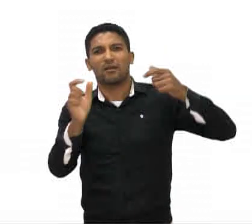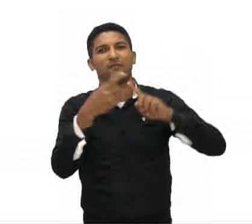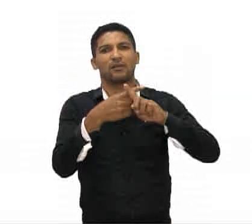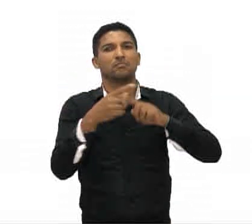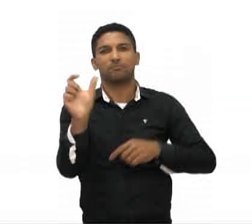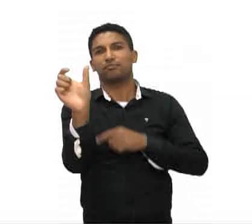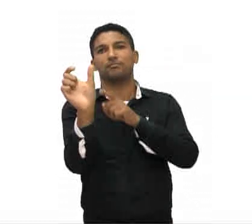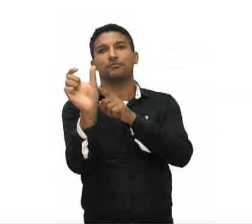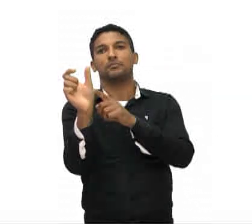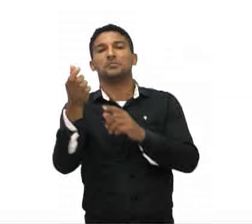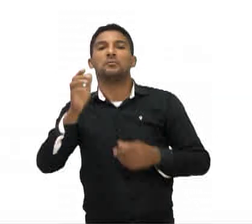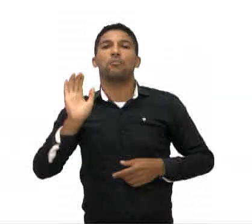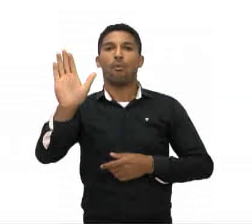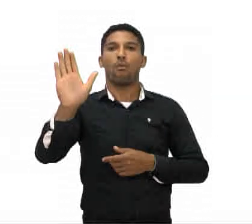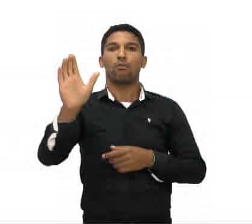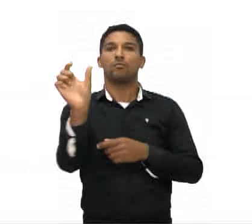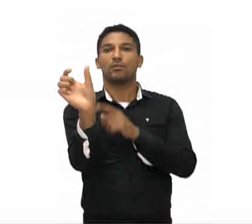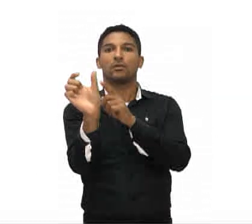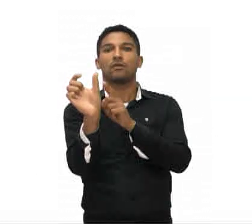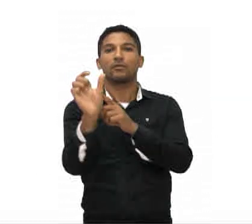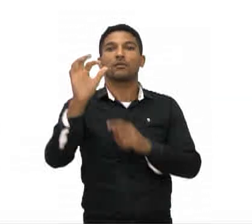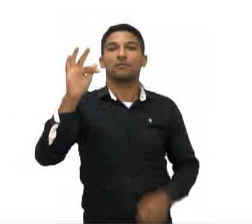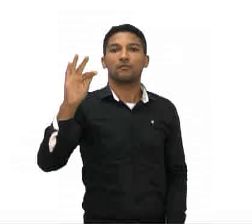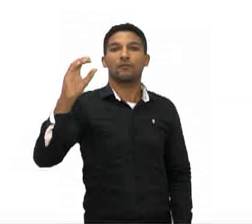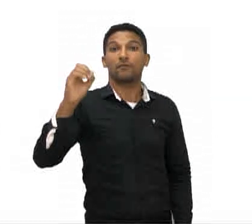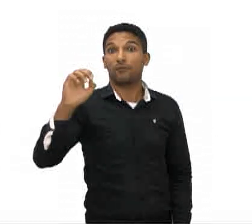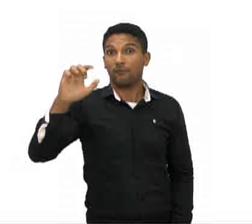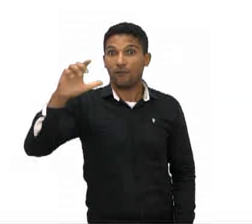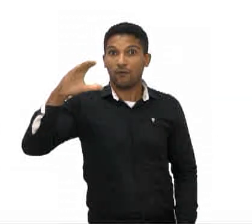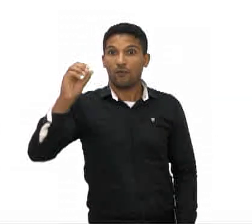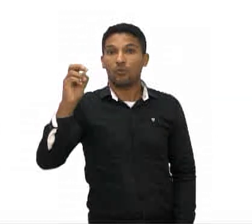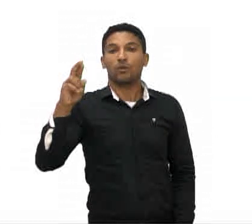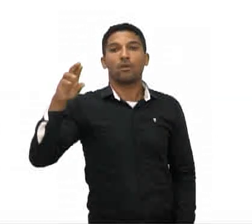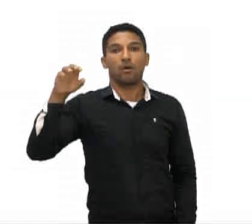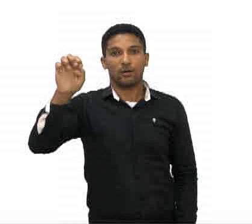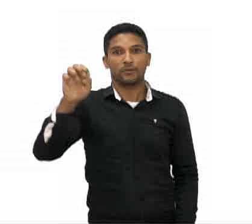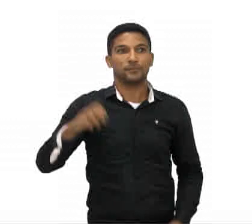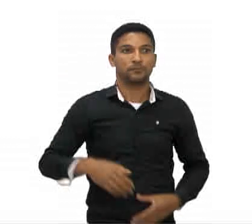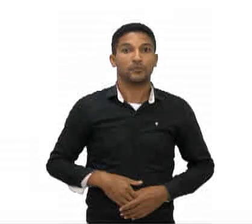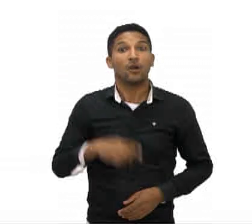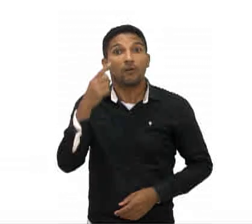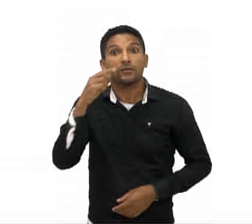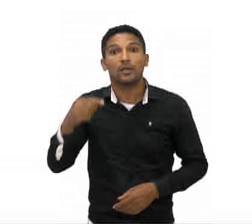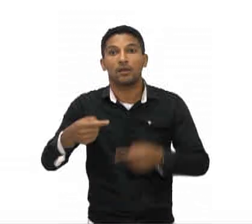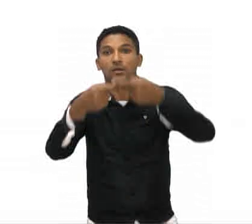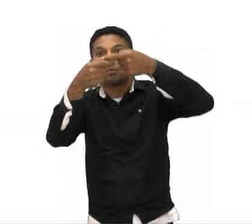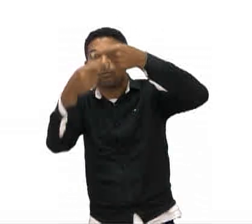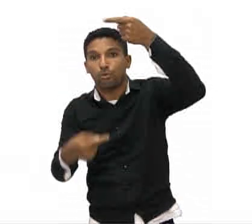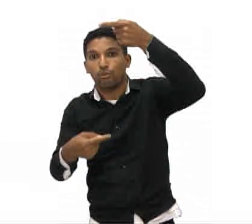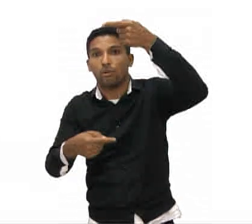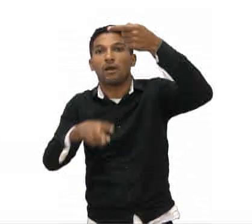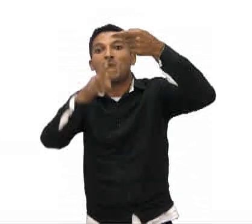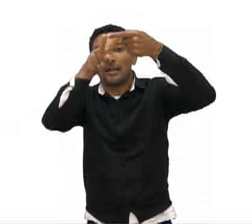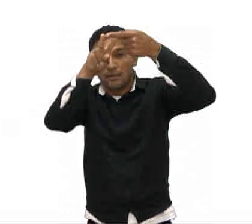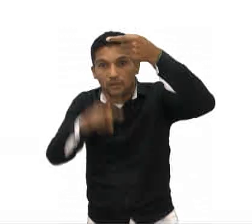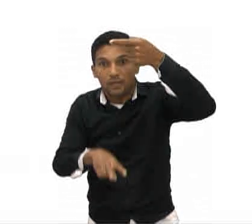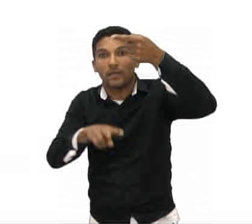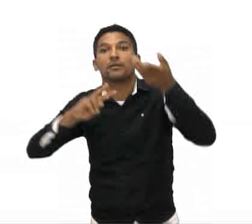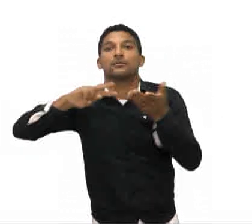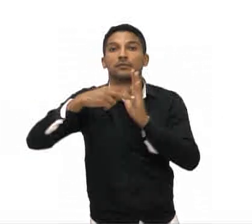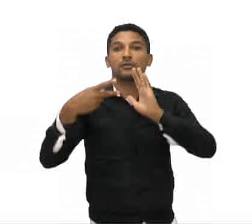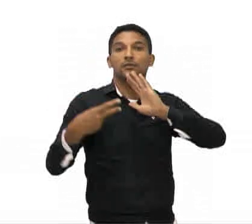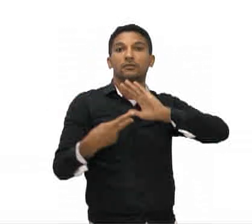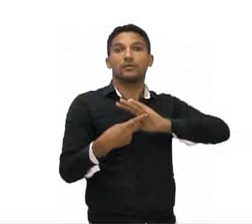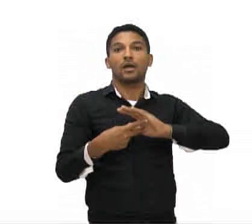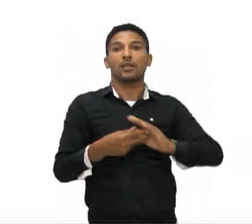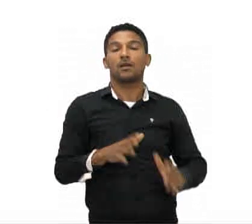Pueblo de inglês, gente, raça. E de lore, que é saber, ciência. Então, o que seria folclore? E se